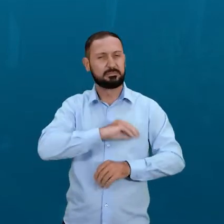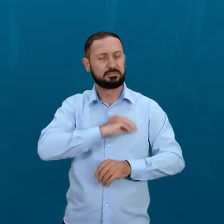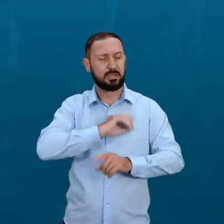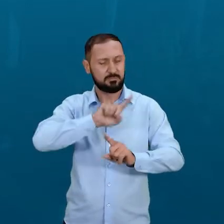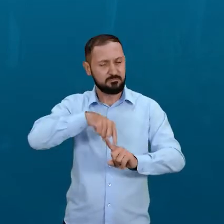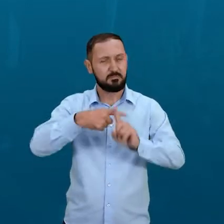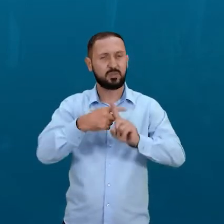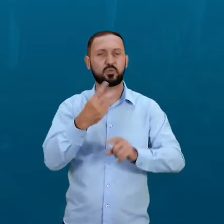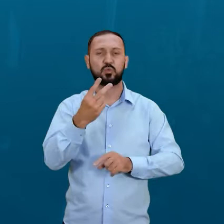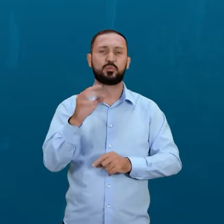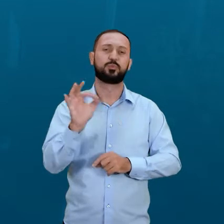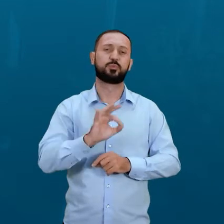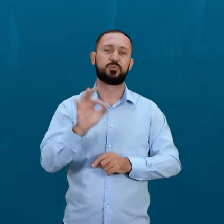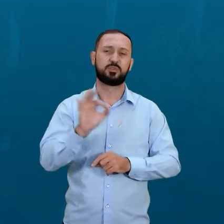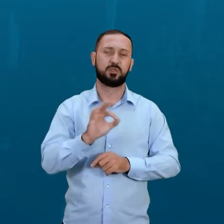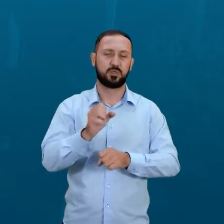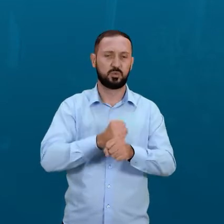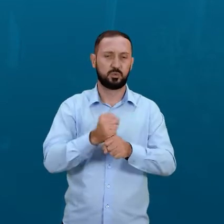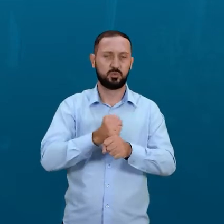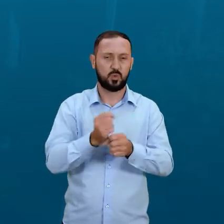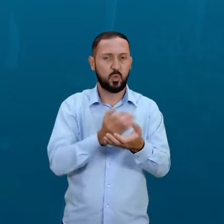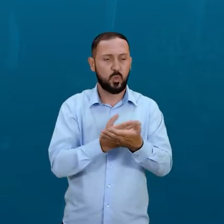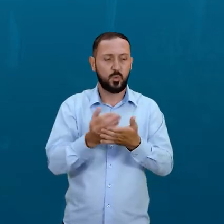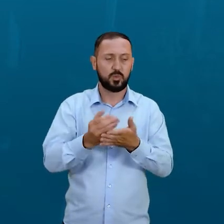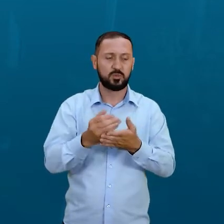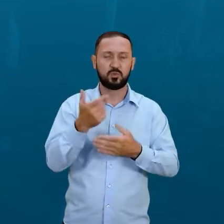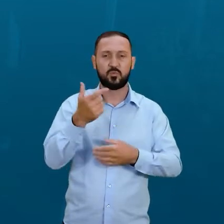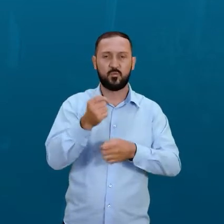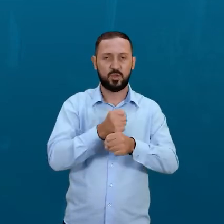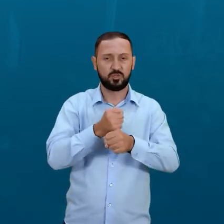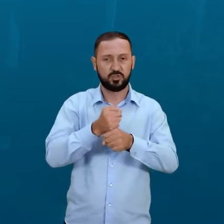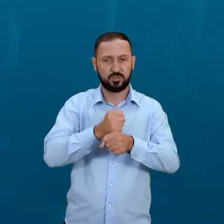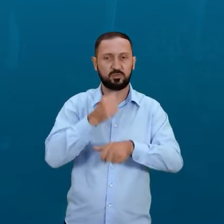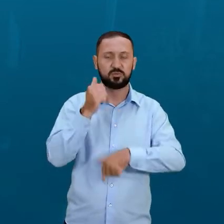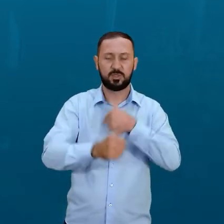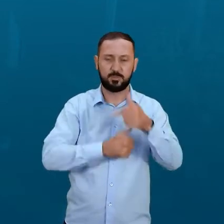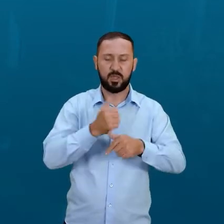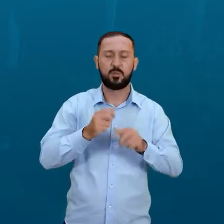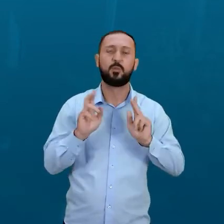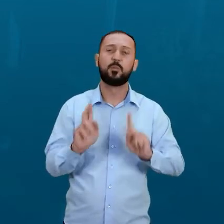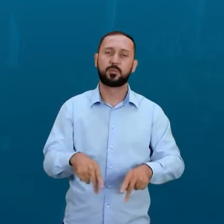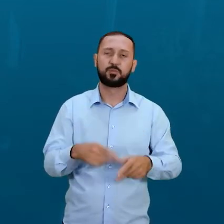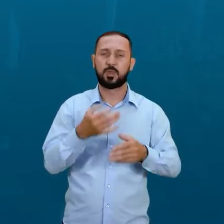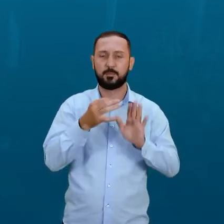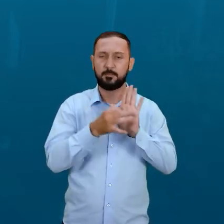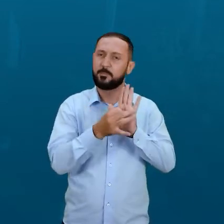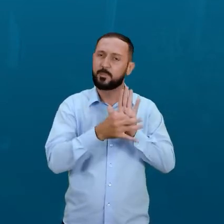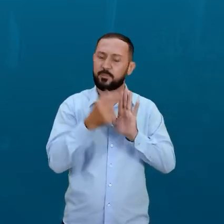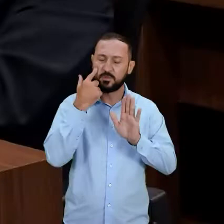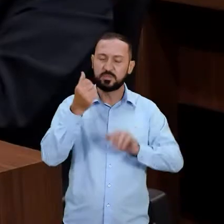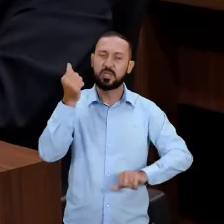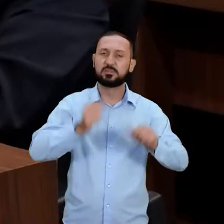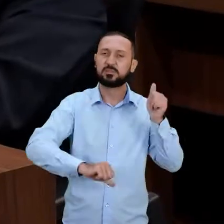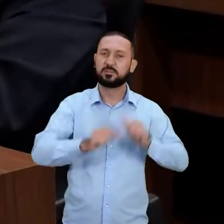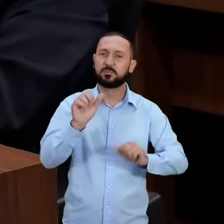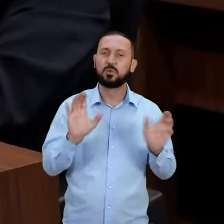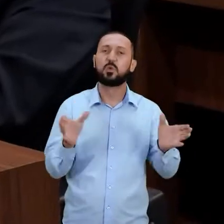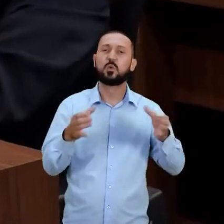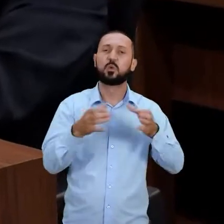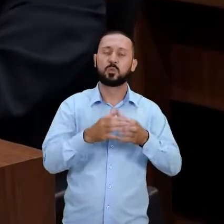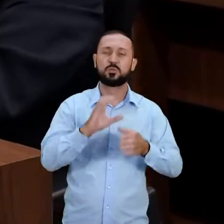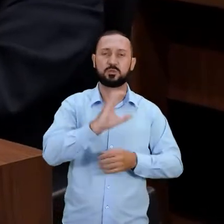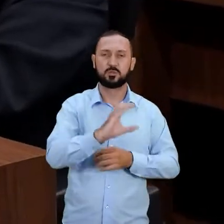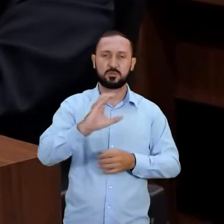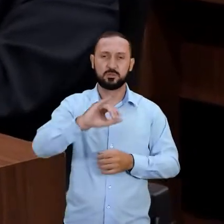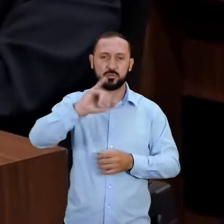salarial mais 2% por ano, contados a partir dos 20 anos de serviço público. A proposta será analisada agora pela Comissão